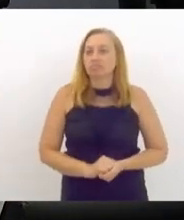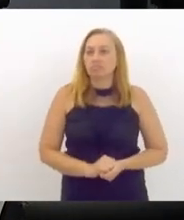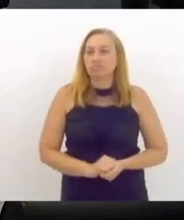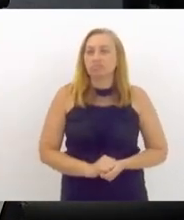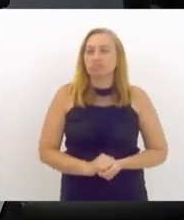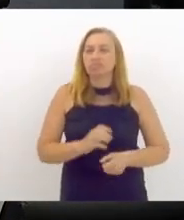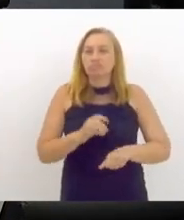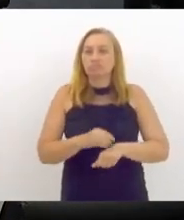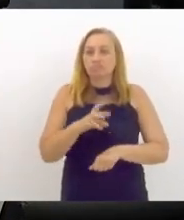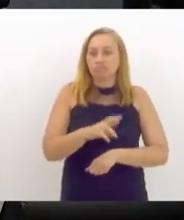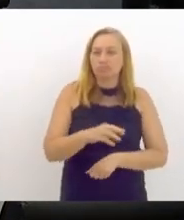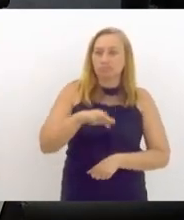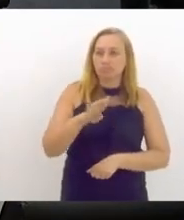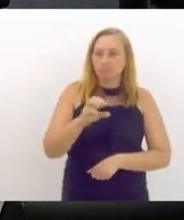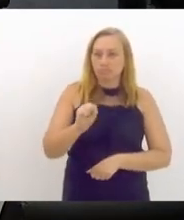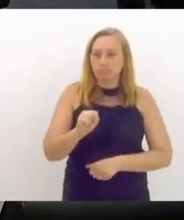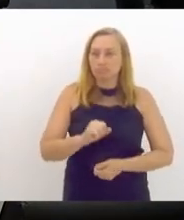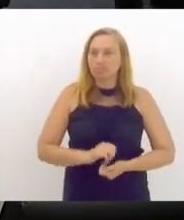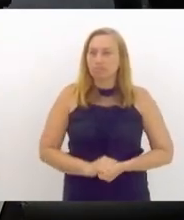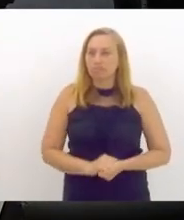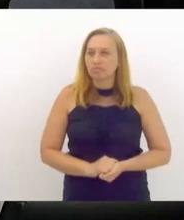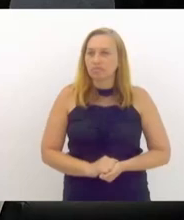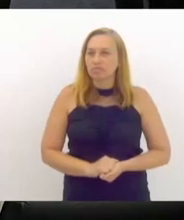do Dr. Marcos.